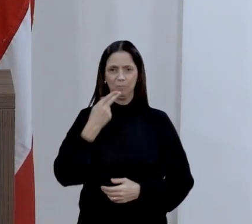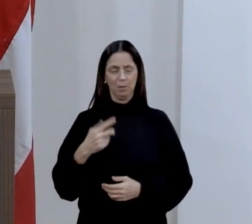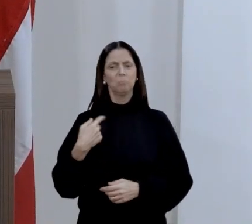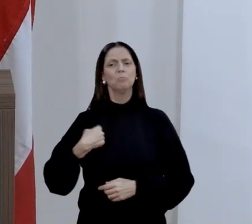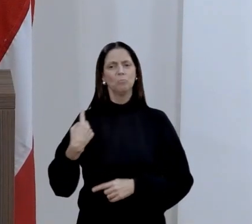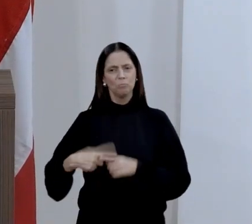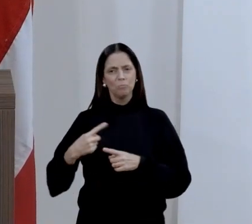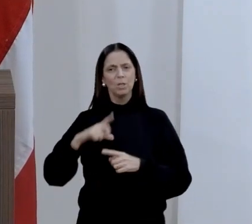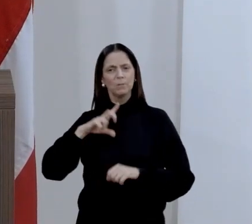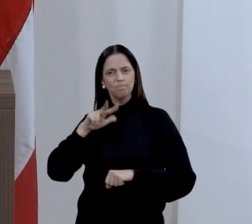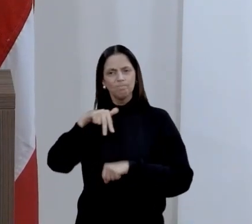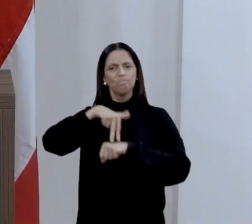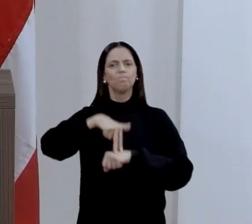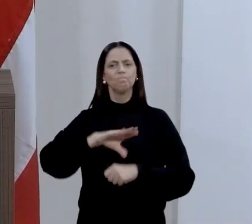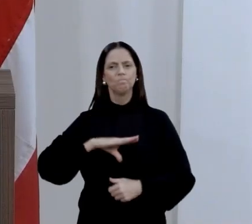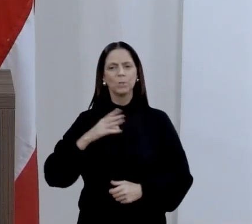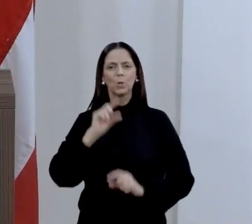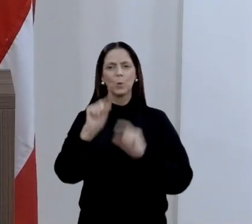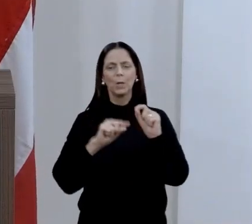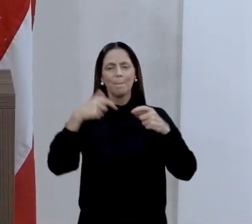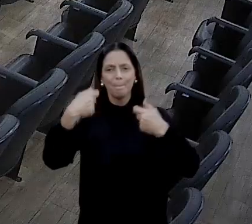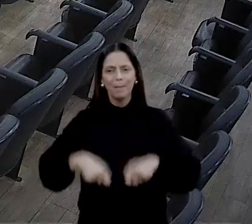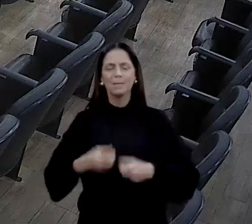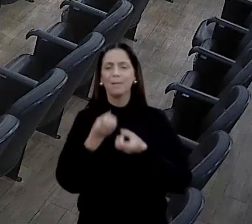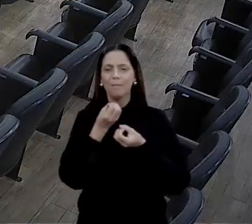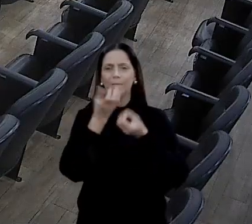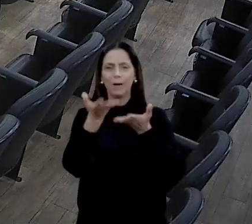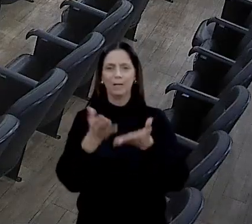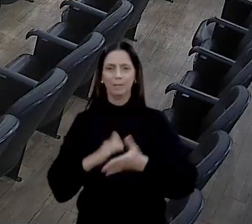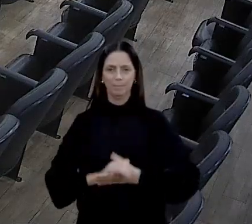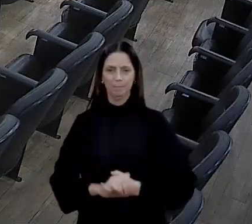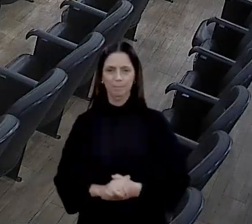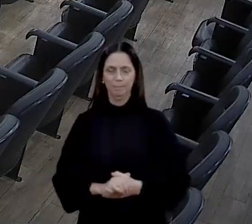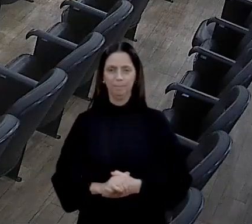vereador tem coragem de dizer o que precisa ser dito.